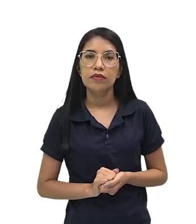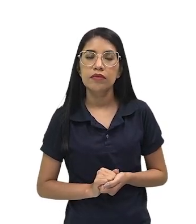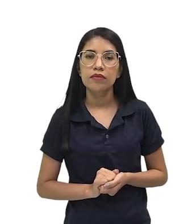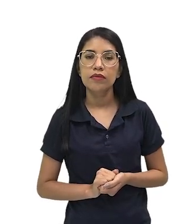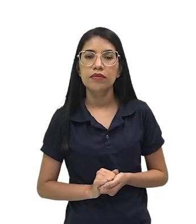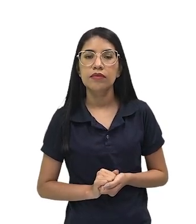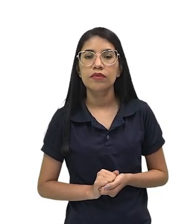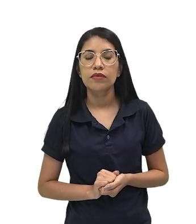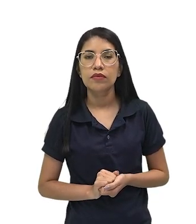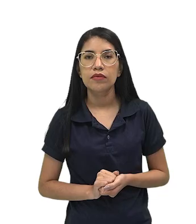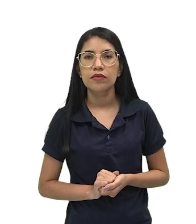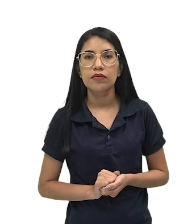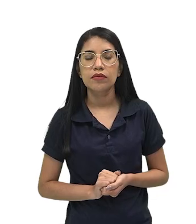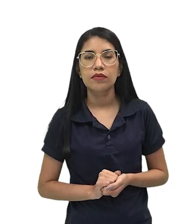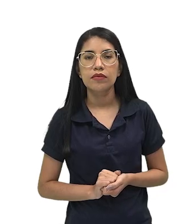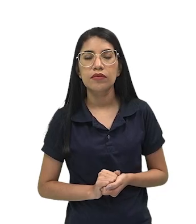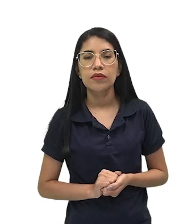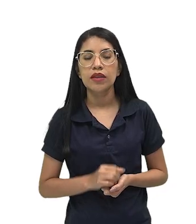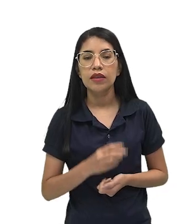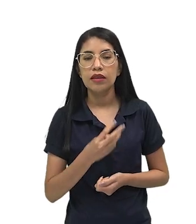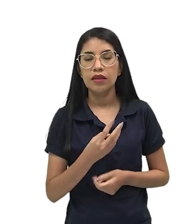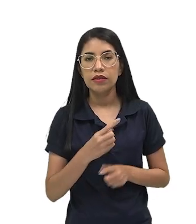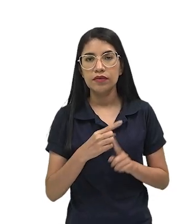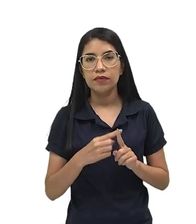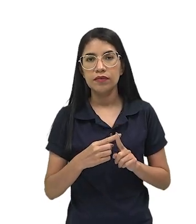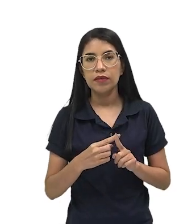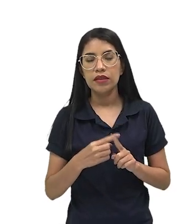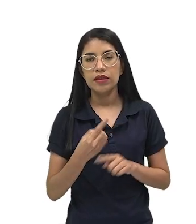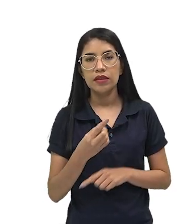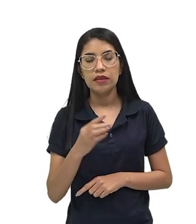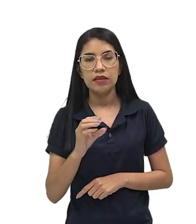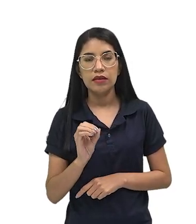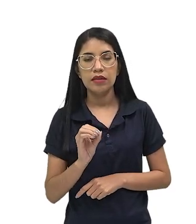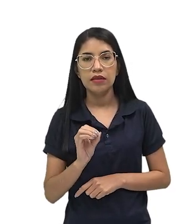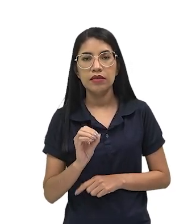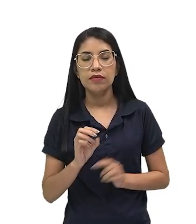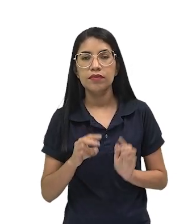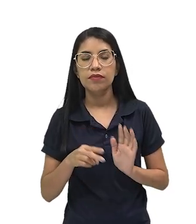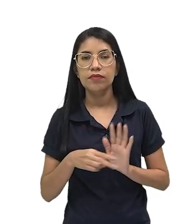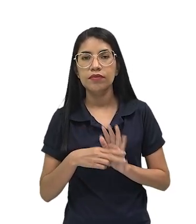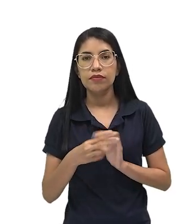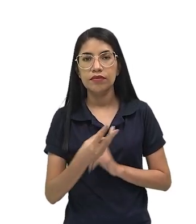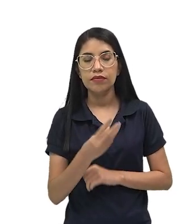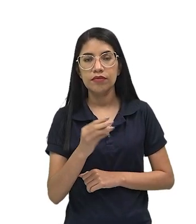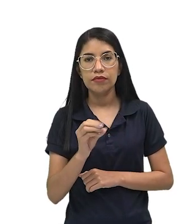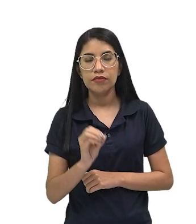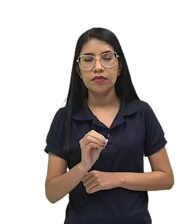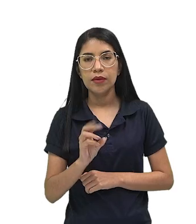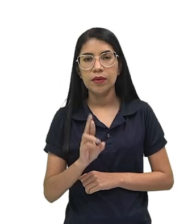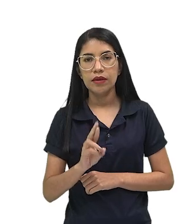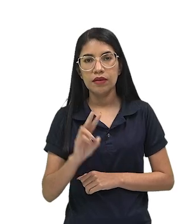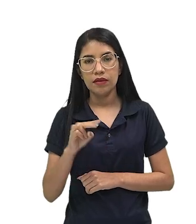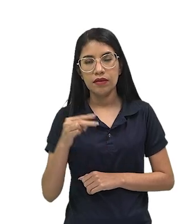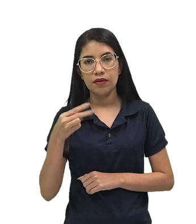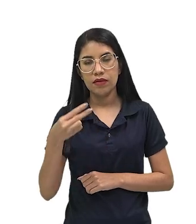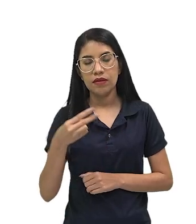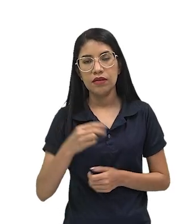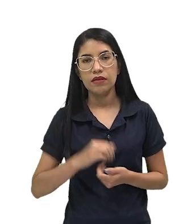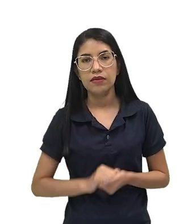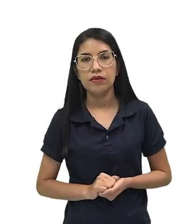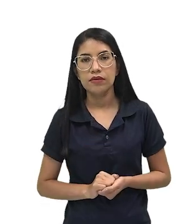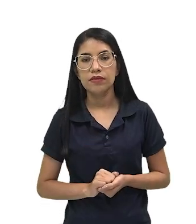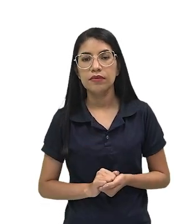fazer isso, olha. Então, vamos aqui, ó. 3 vezes 10. Isso vai me dar 30. O quê, ó? R